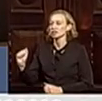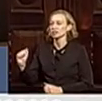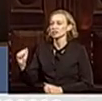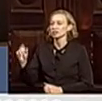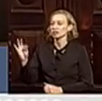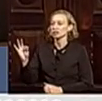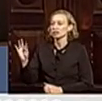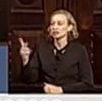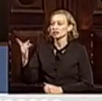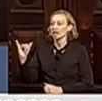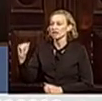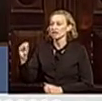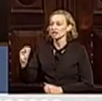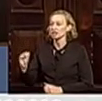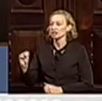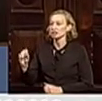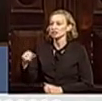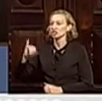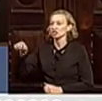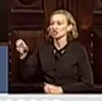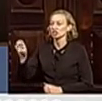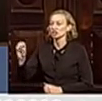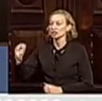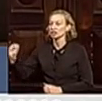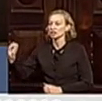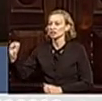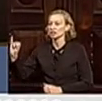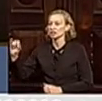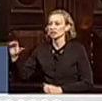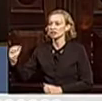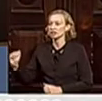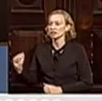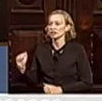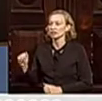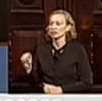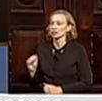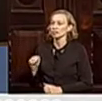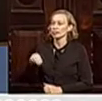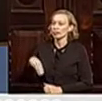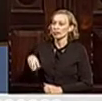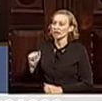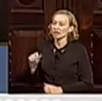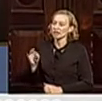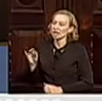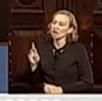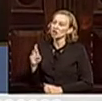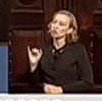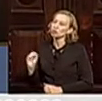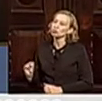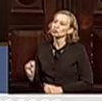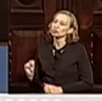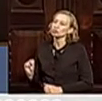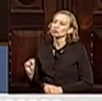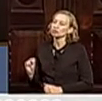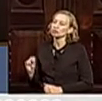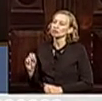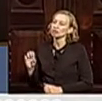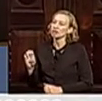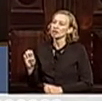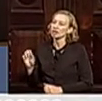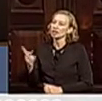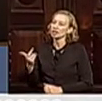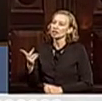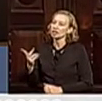Thaís Martins, Jéssica, Márcio Fernando, Matheus Duarte, Matheus Vinícius, Éricles, André